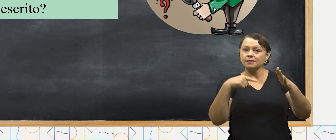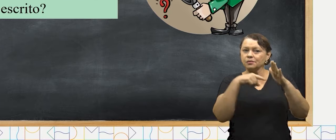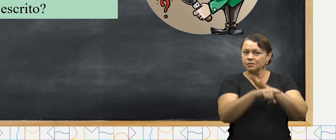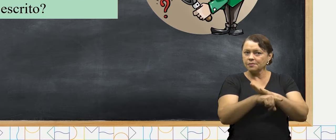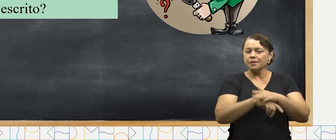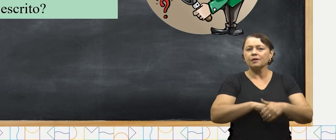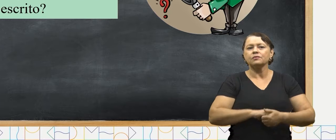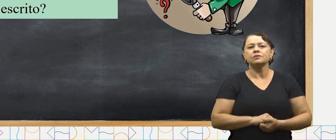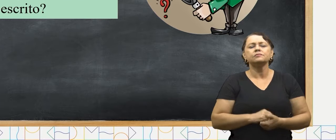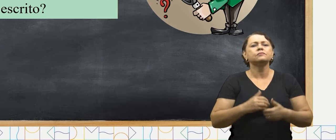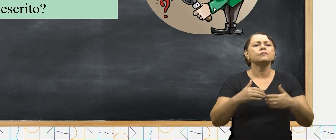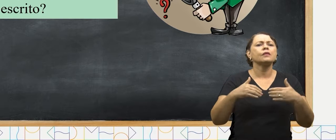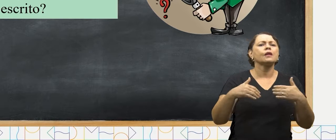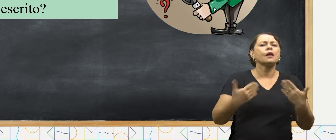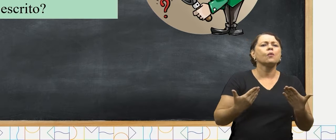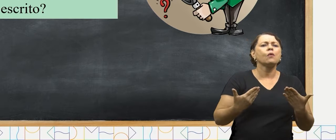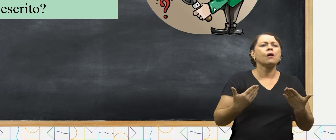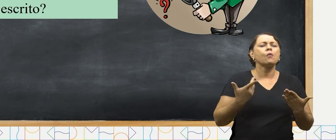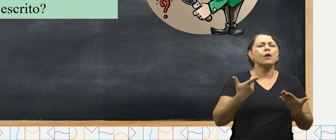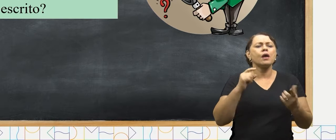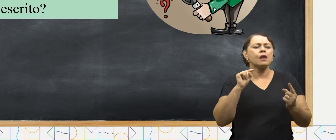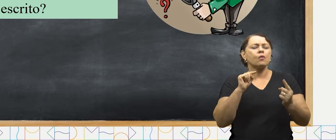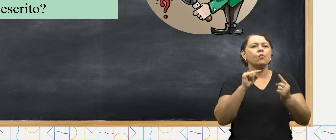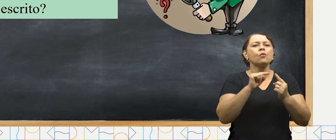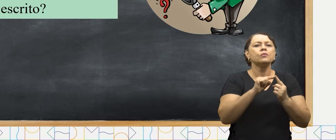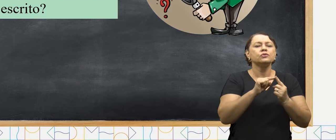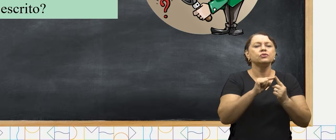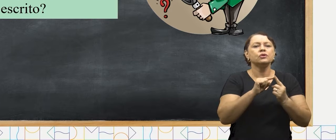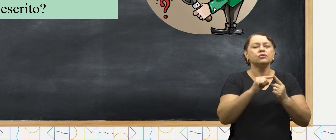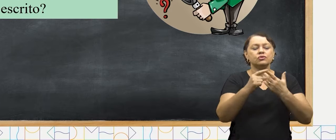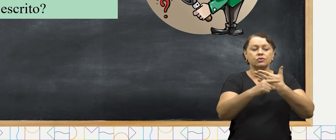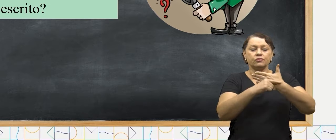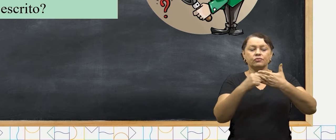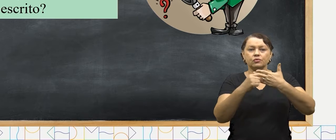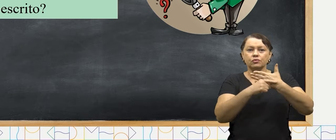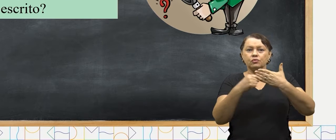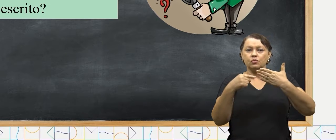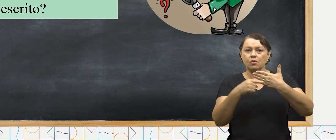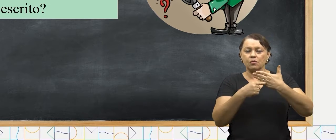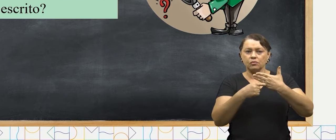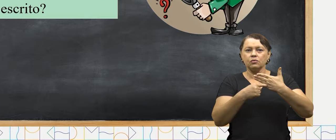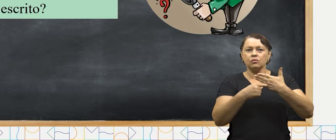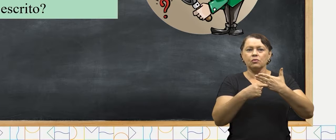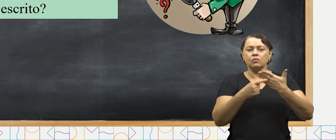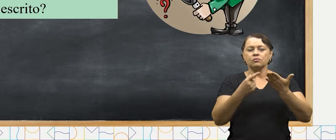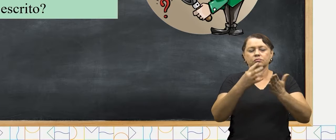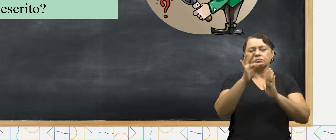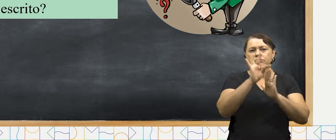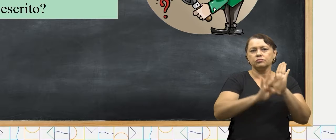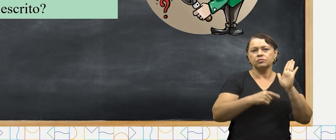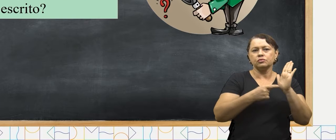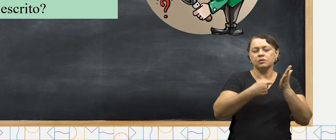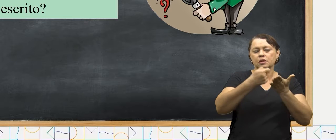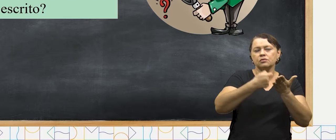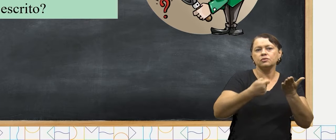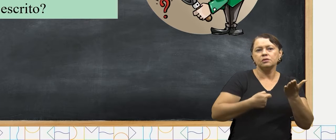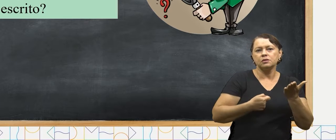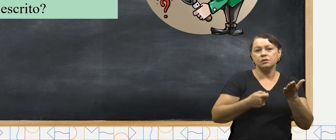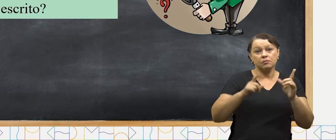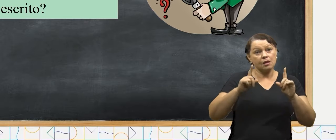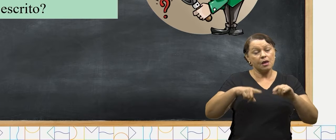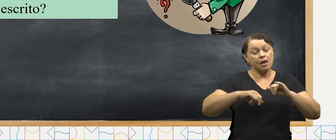aluno: qual era a intenção do autor do texto escrito? Era contar um